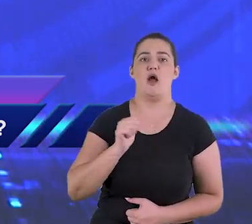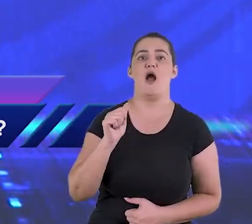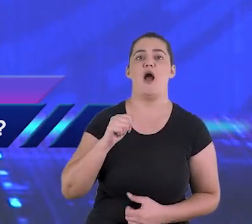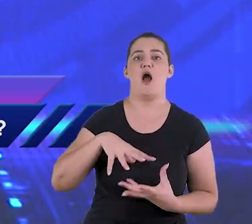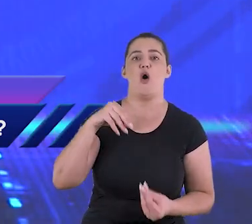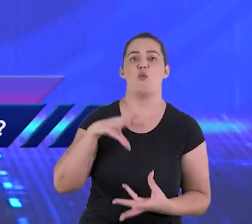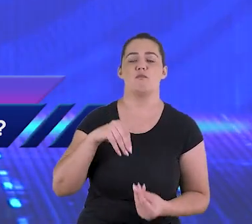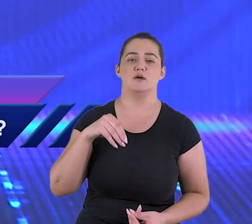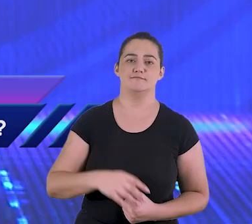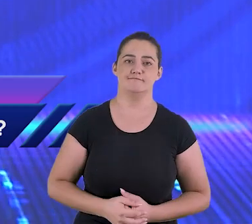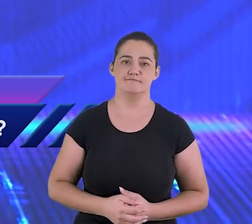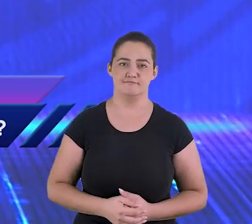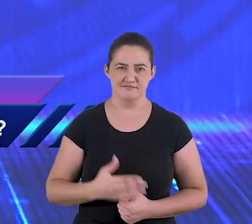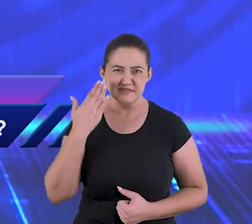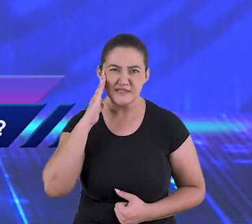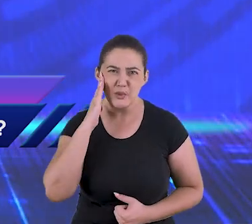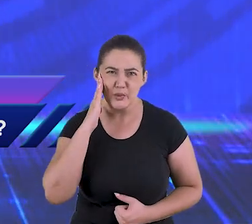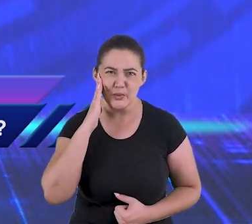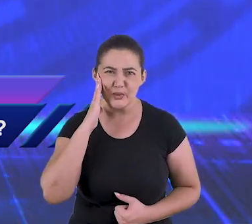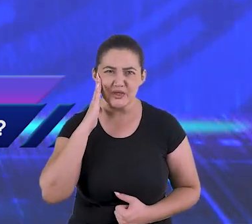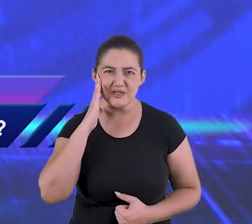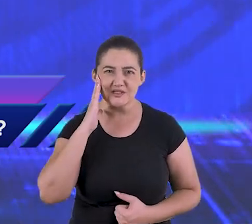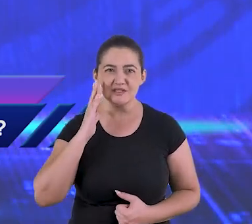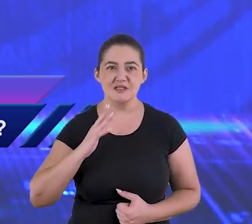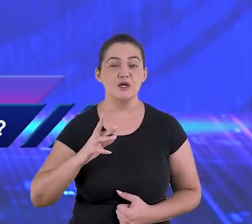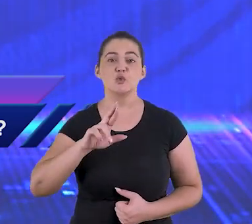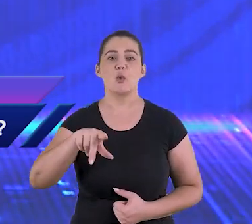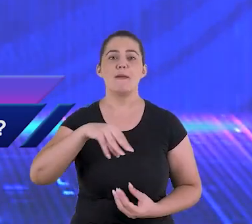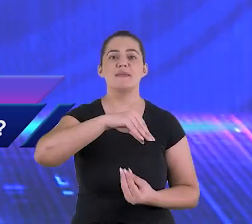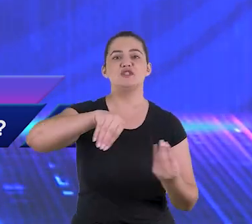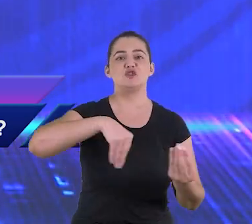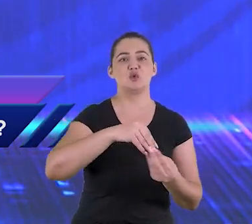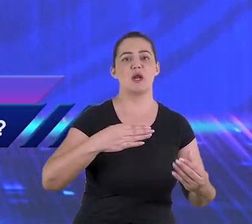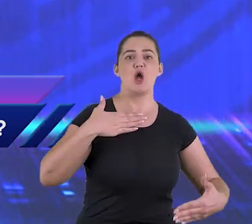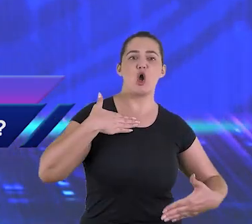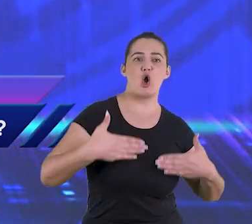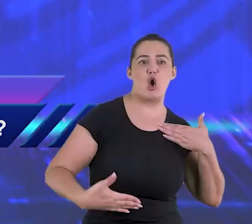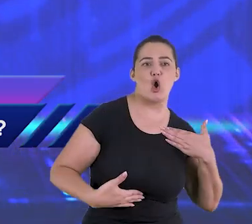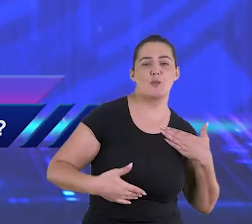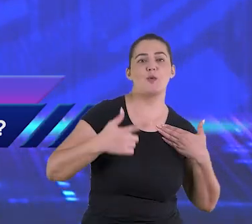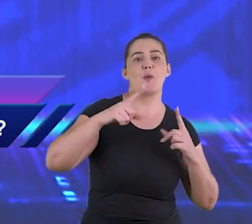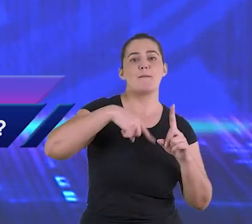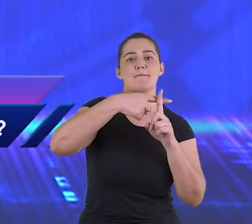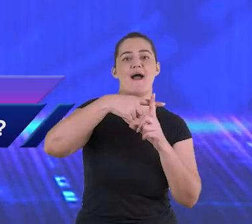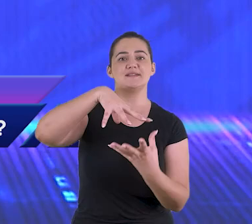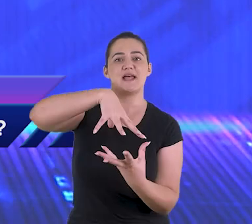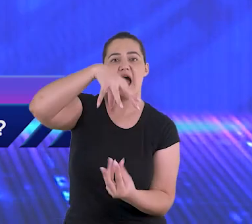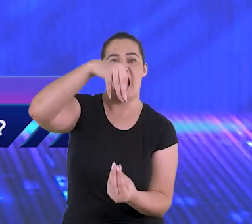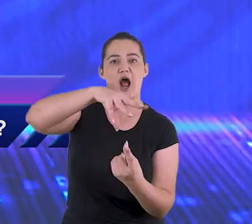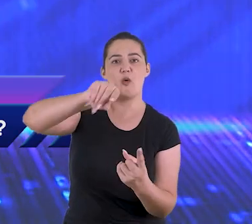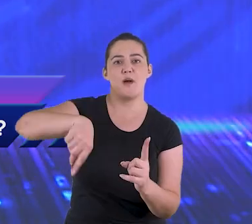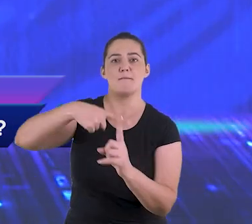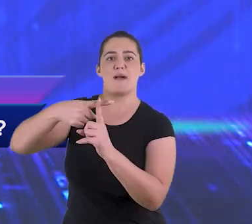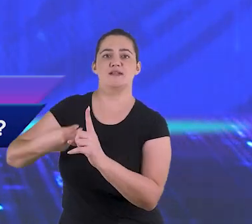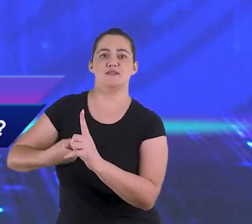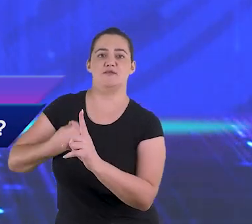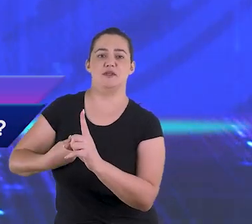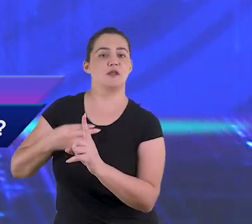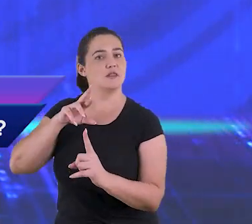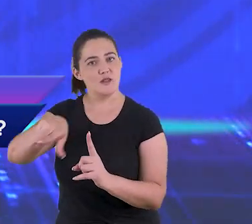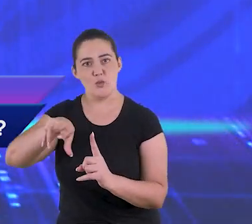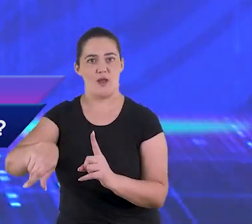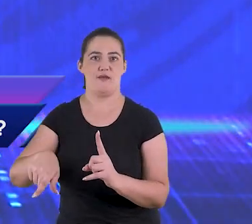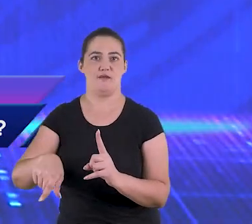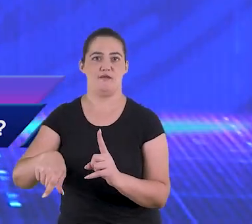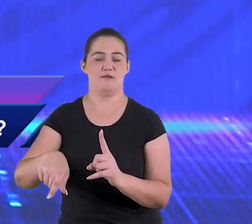corpo. Então eu posso dizer que eu e você somos almas. E não quer dizer que nós estamos mortos. E não quer